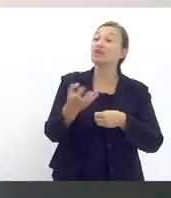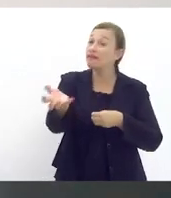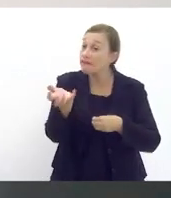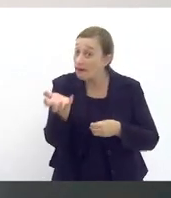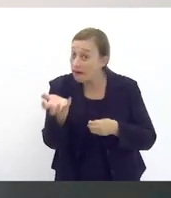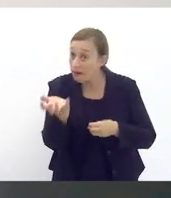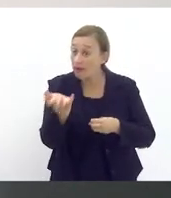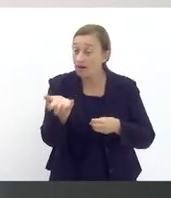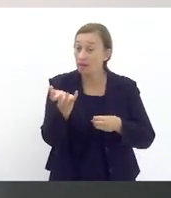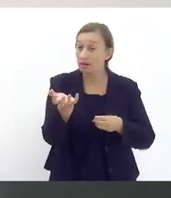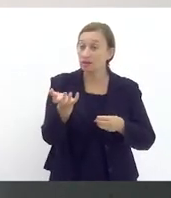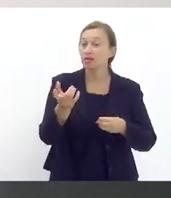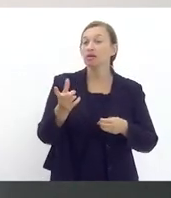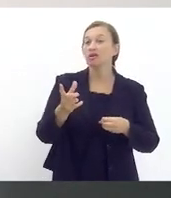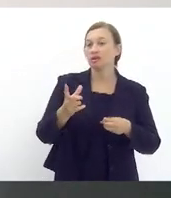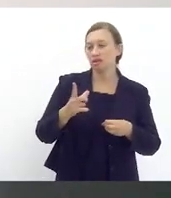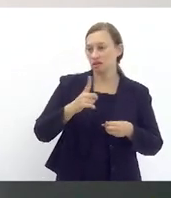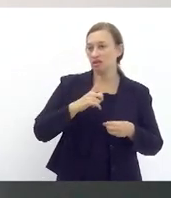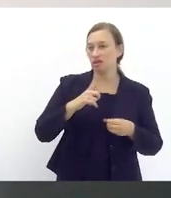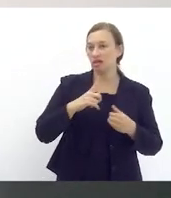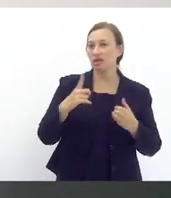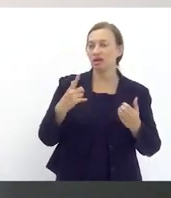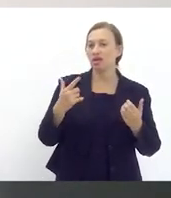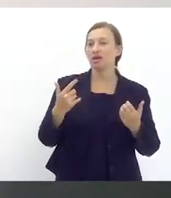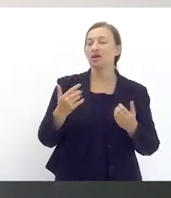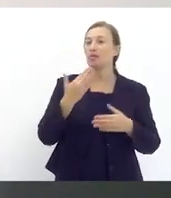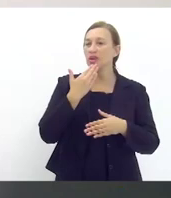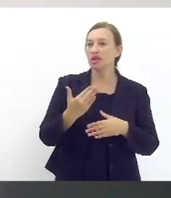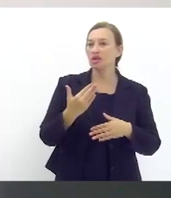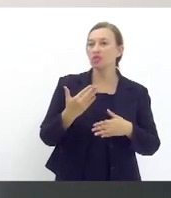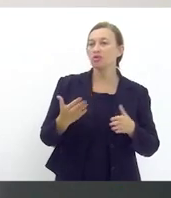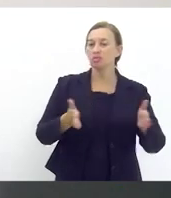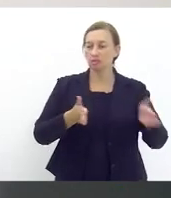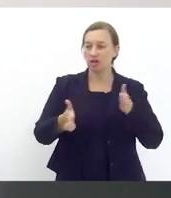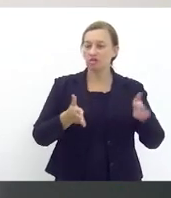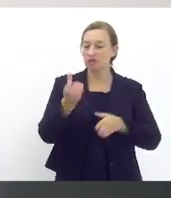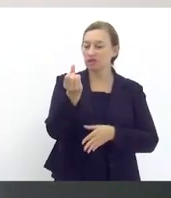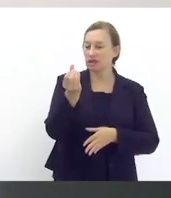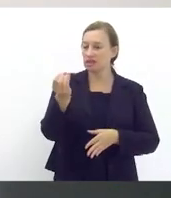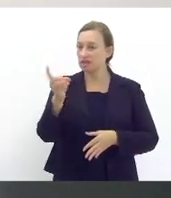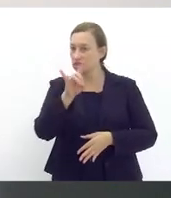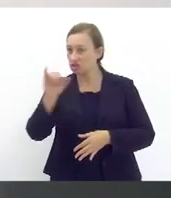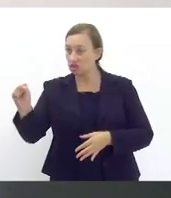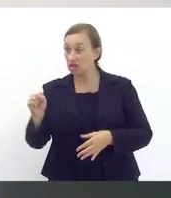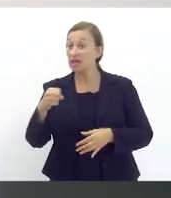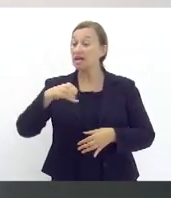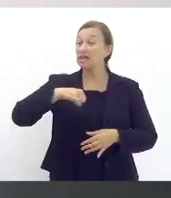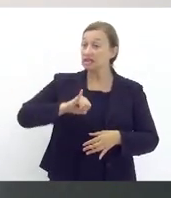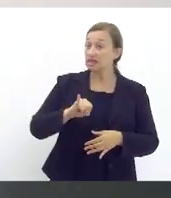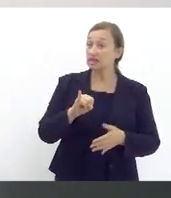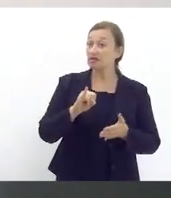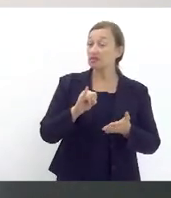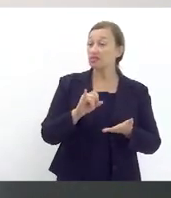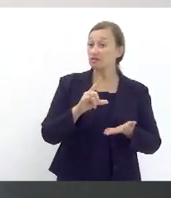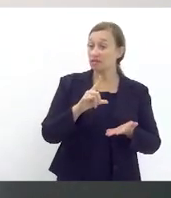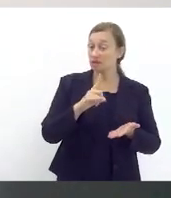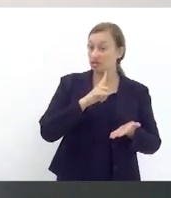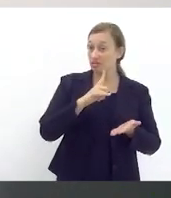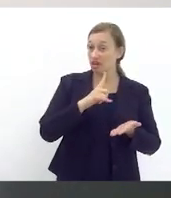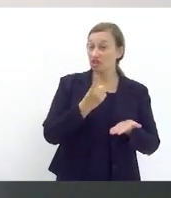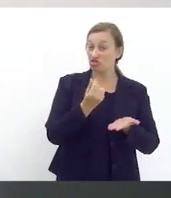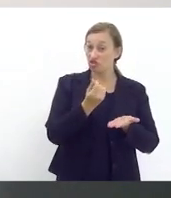que queiram e que tenham subido dentro de 60 dias em ainda sobrando o